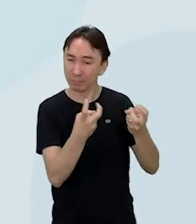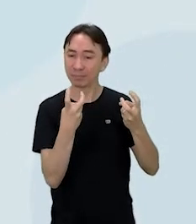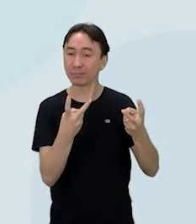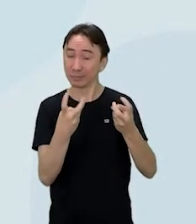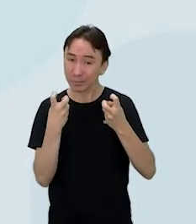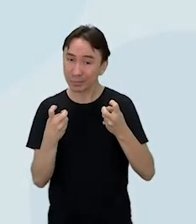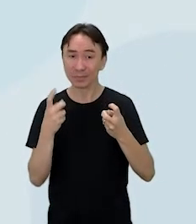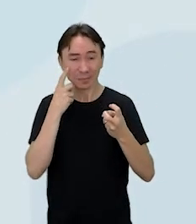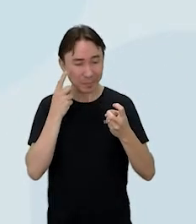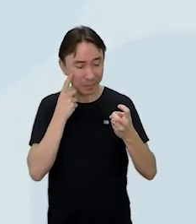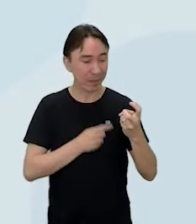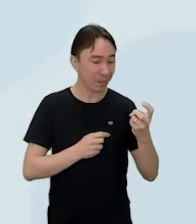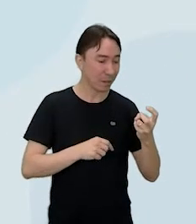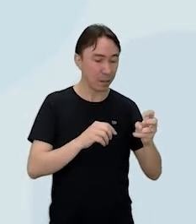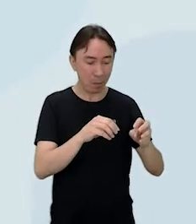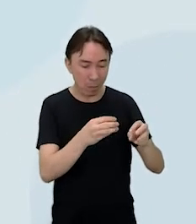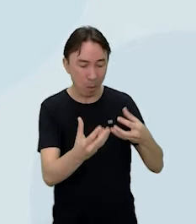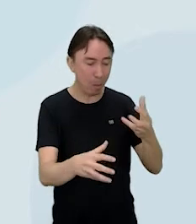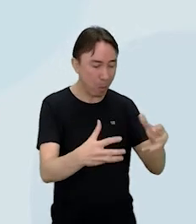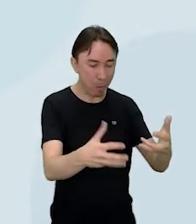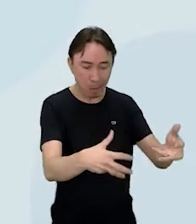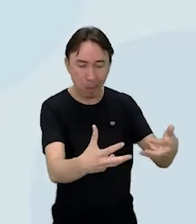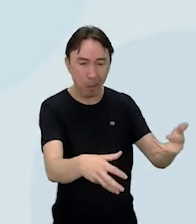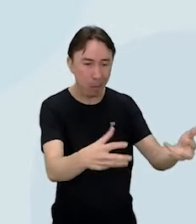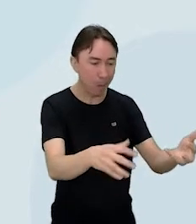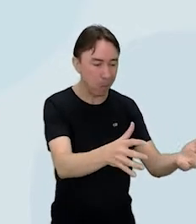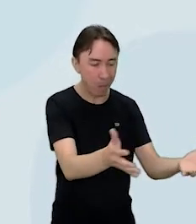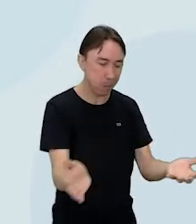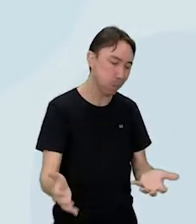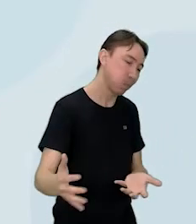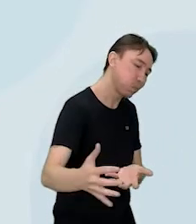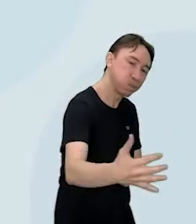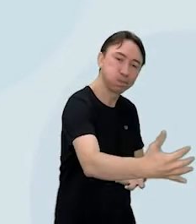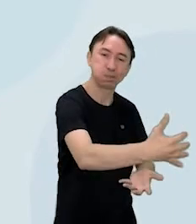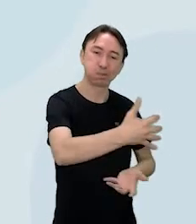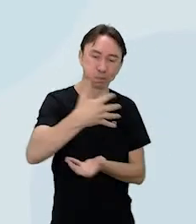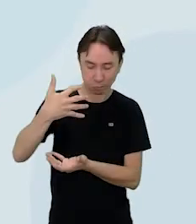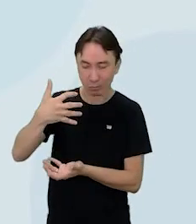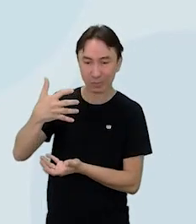obtém pequenos pedaços e aí, logicamente, que vem